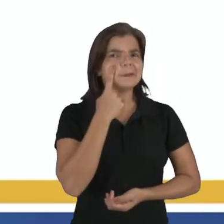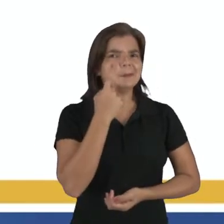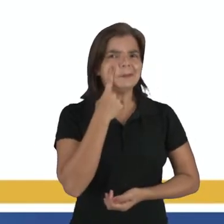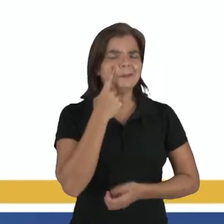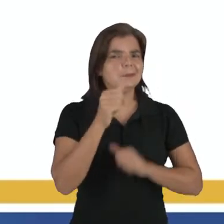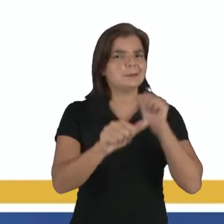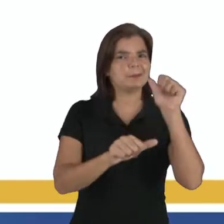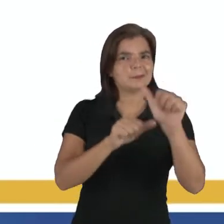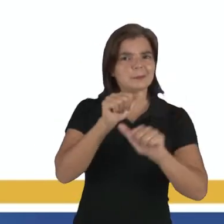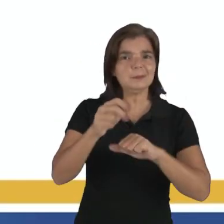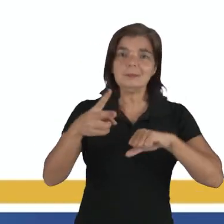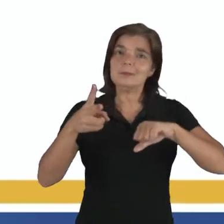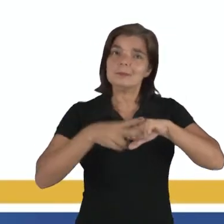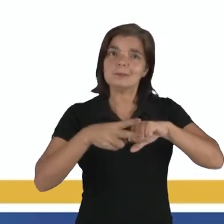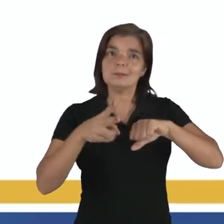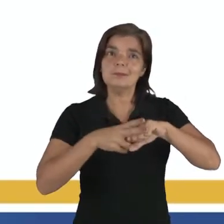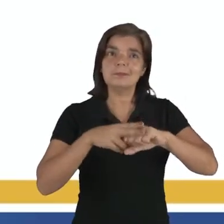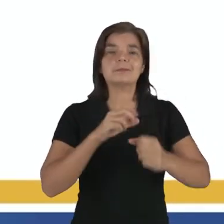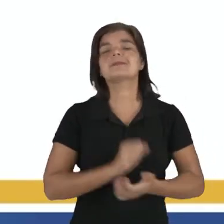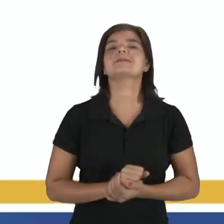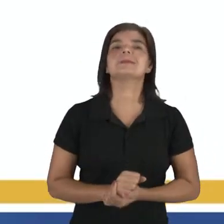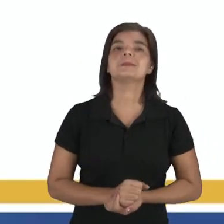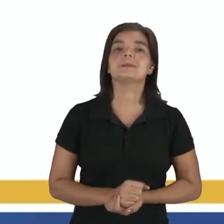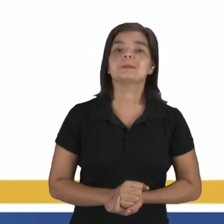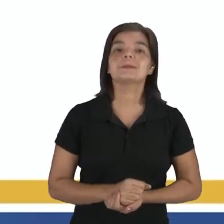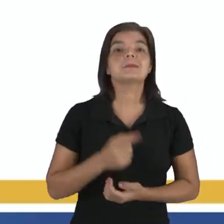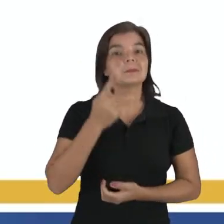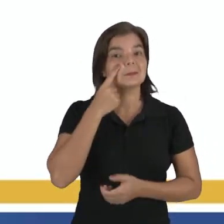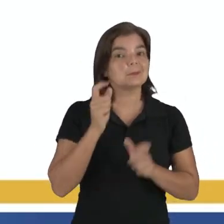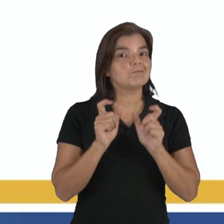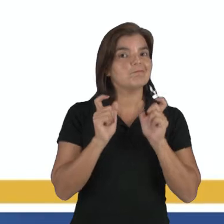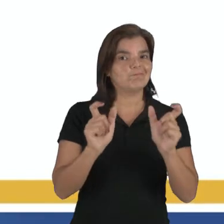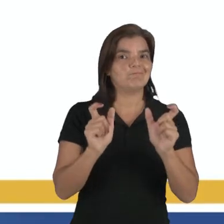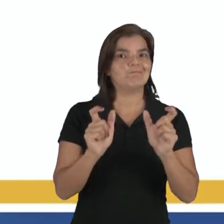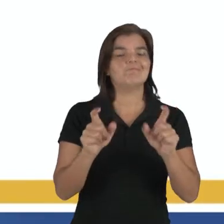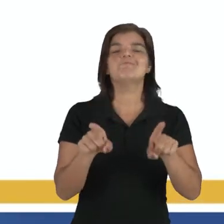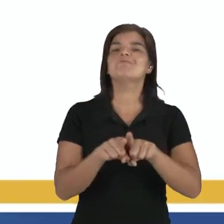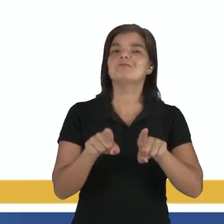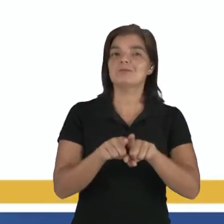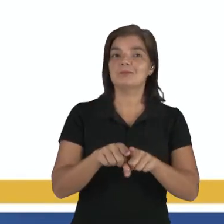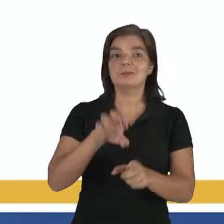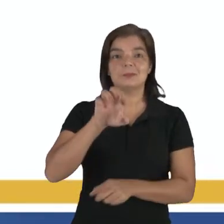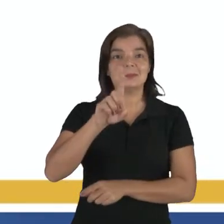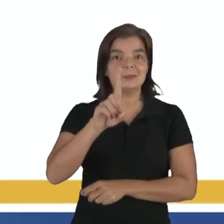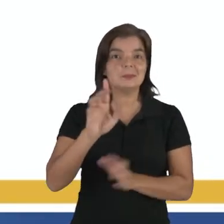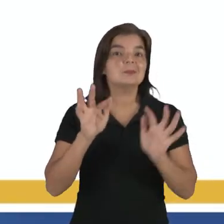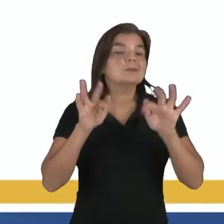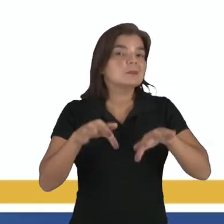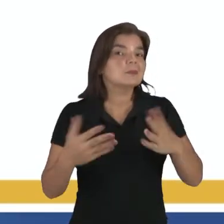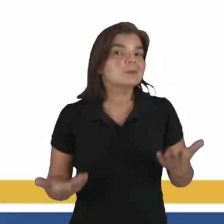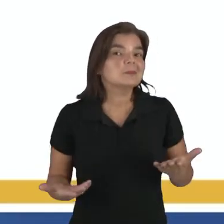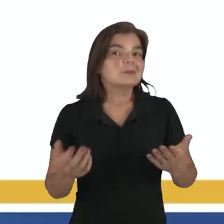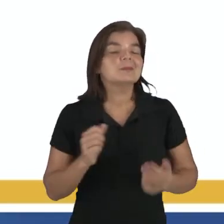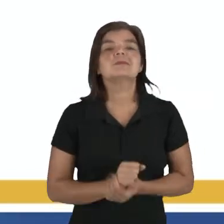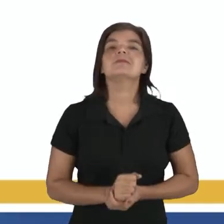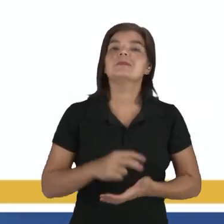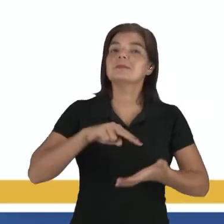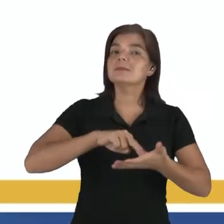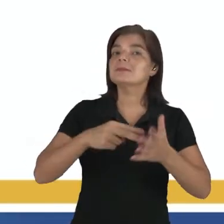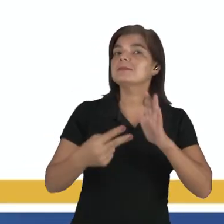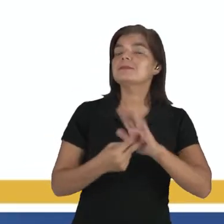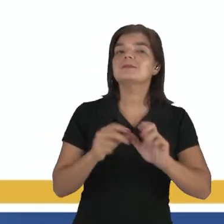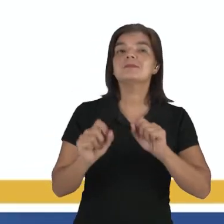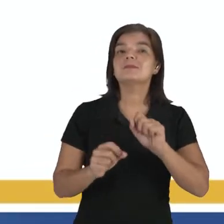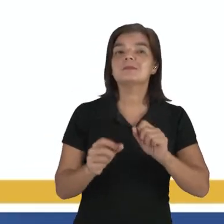observaram essa mudança no verbo? Observaram, né? Ela está bem destacada aí. Perceberam que eu coloquei um ED no final? Esse